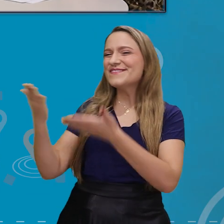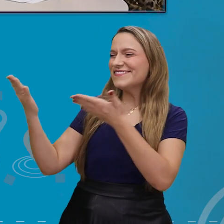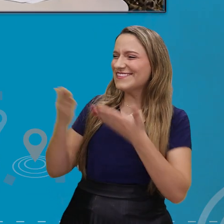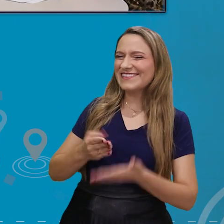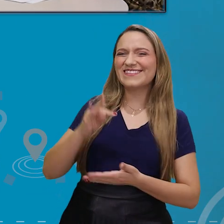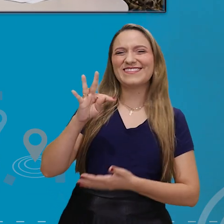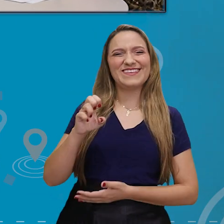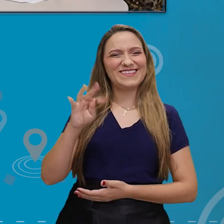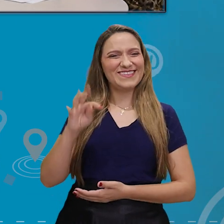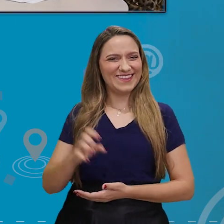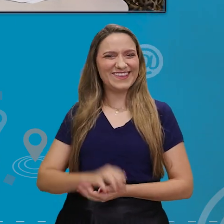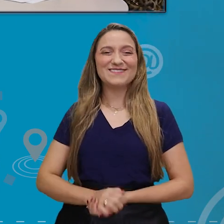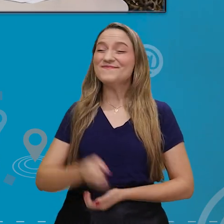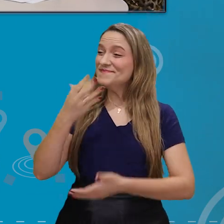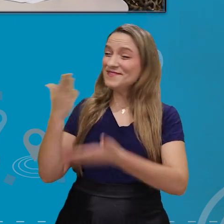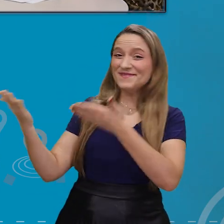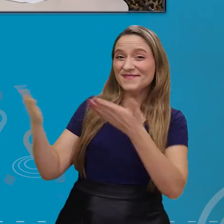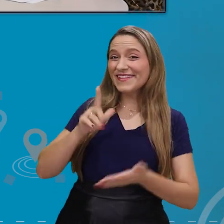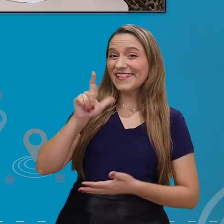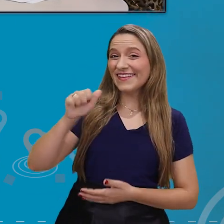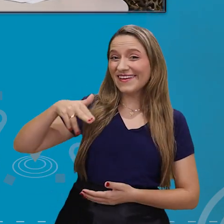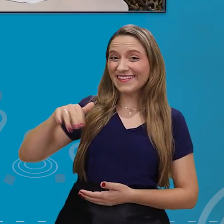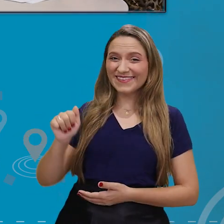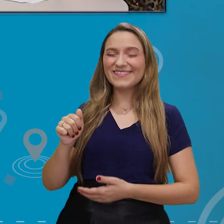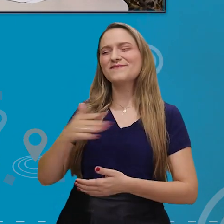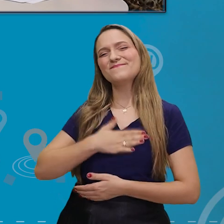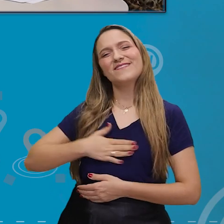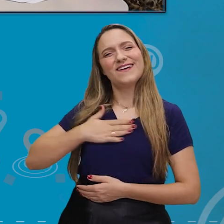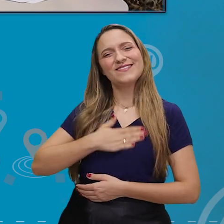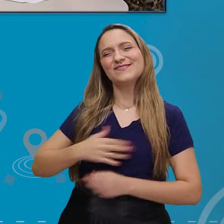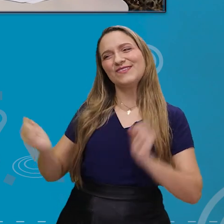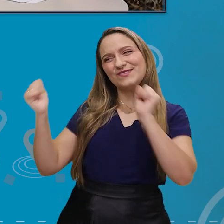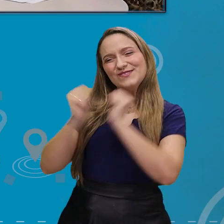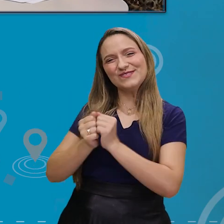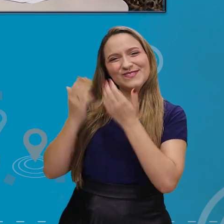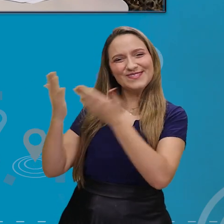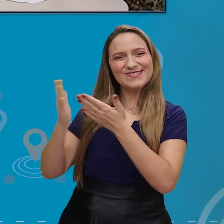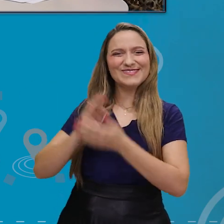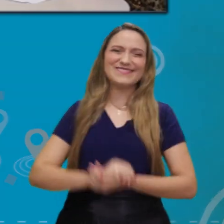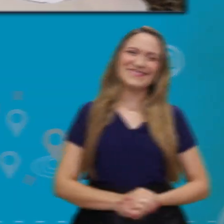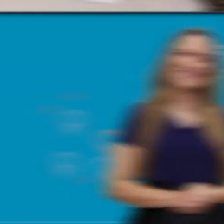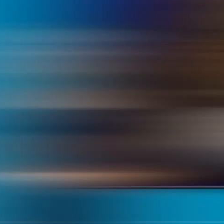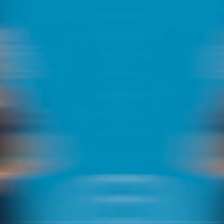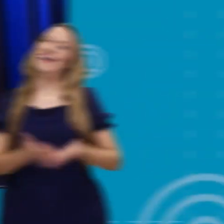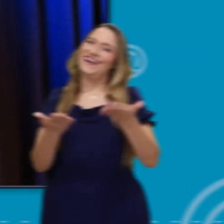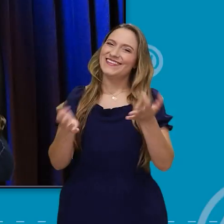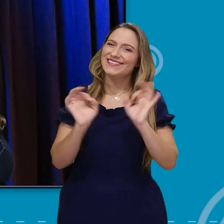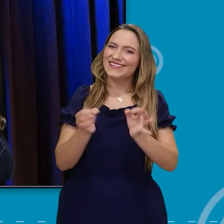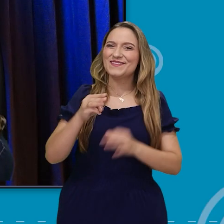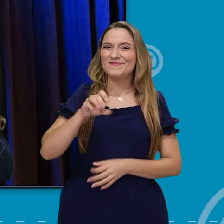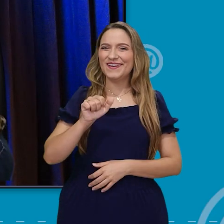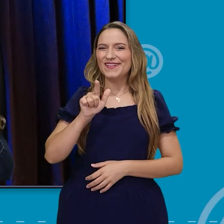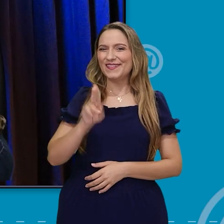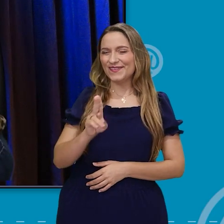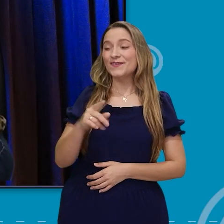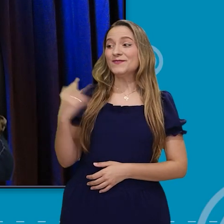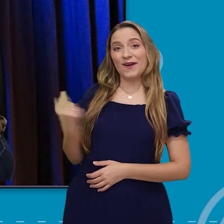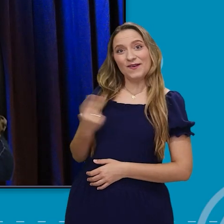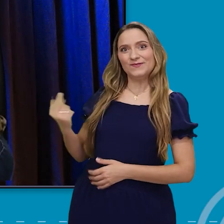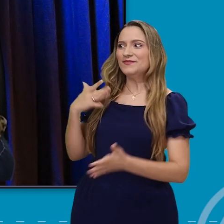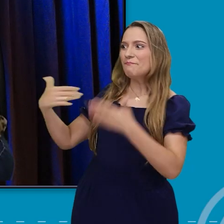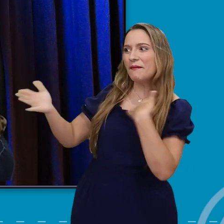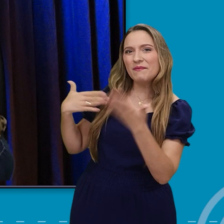Sejam bem-vindas, TT. Seja bem-vinda, Liana. É um prazer tê-la aqui conosco. Malu, a gente está no maior